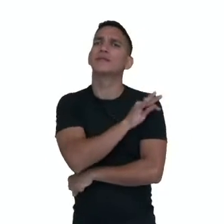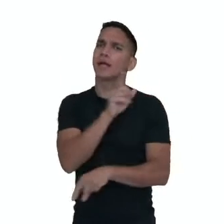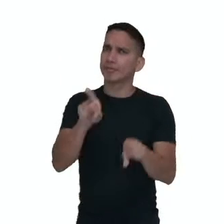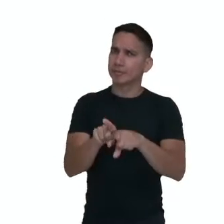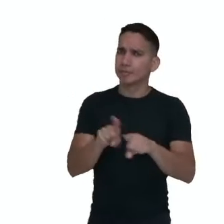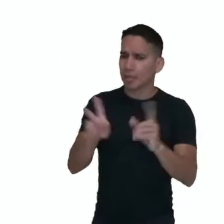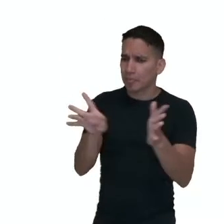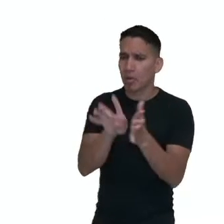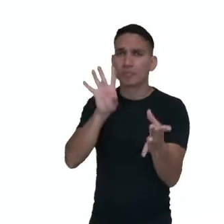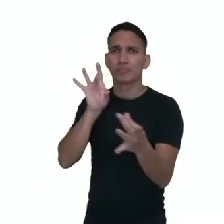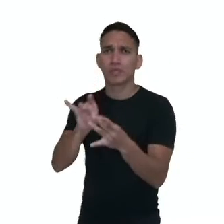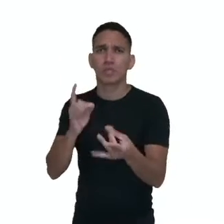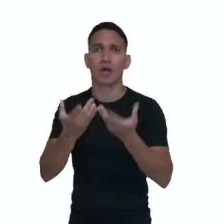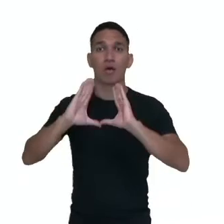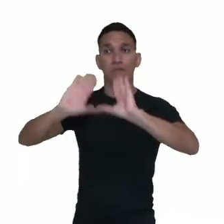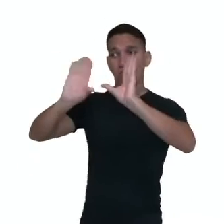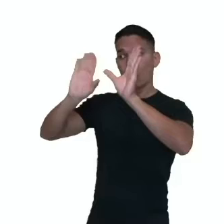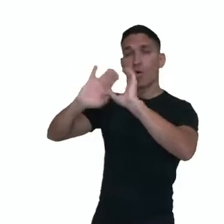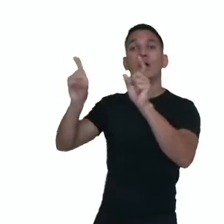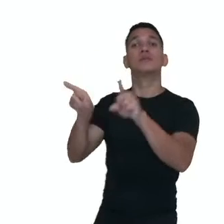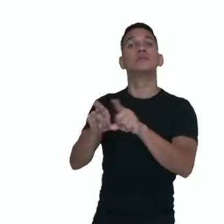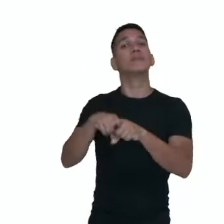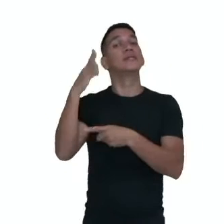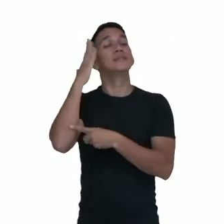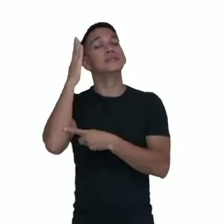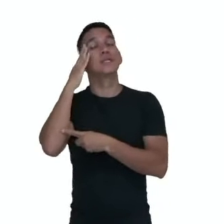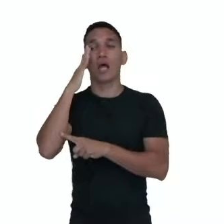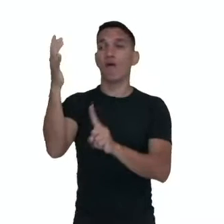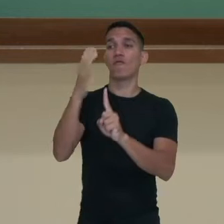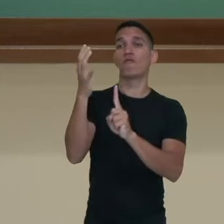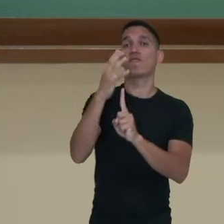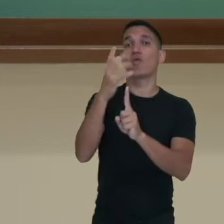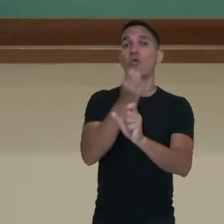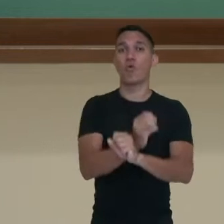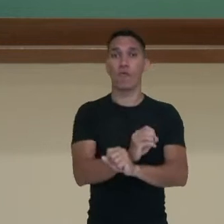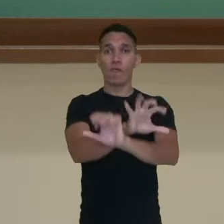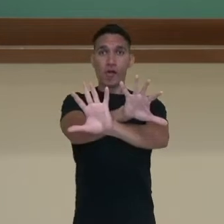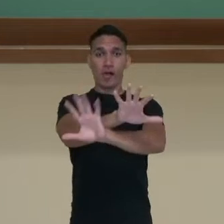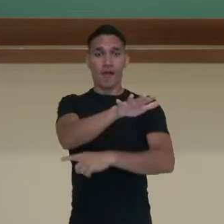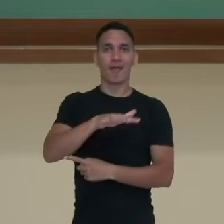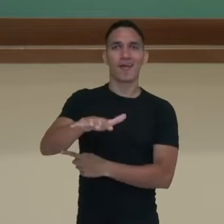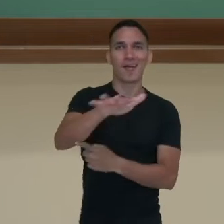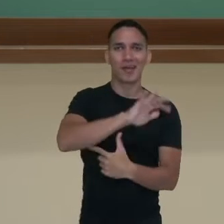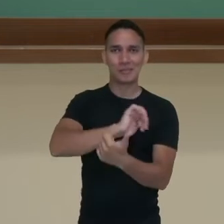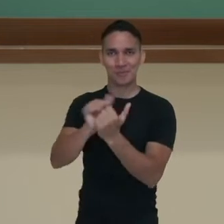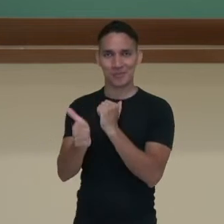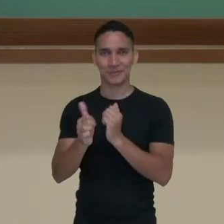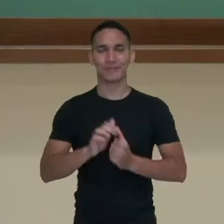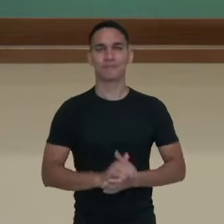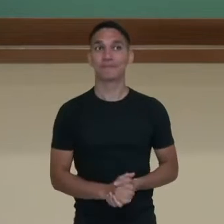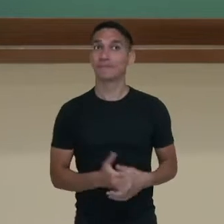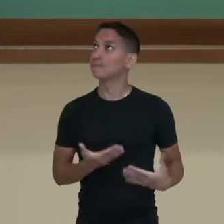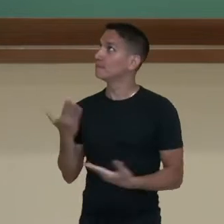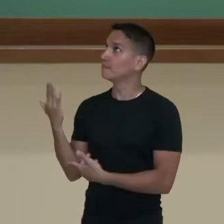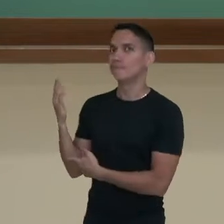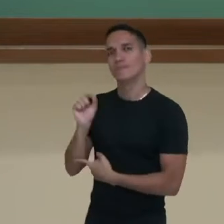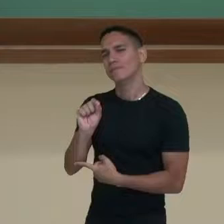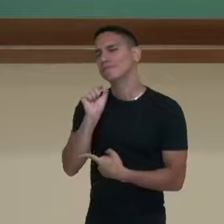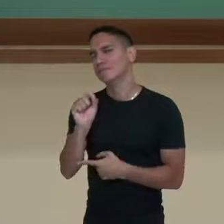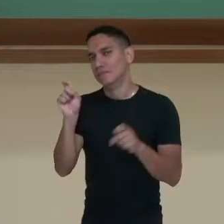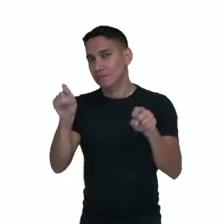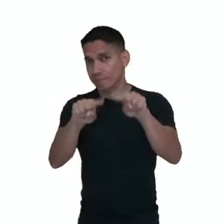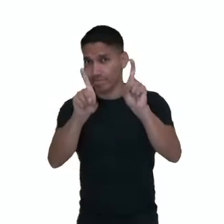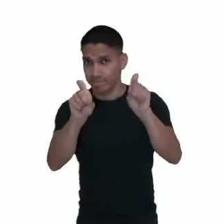do voleibol e reconhecer a influência da mídia neste esporte. E aí, é